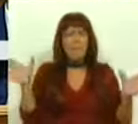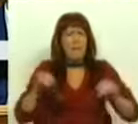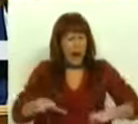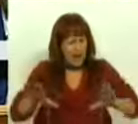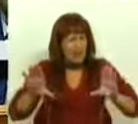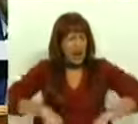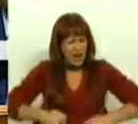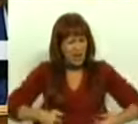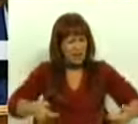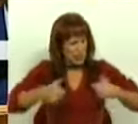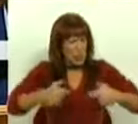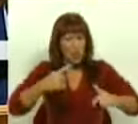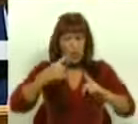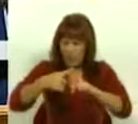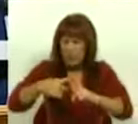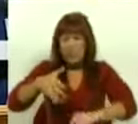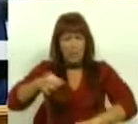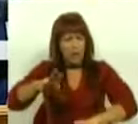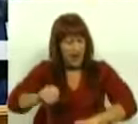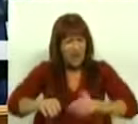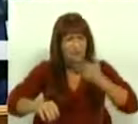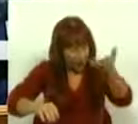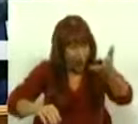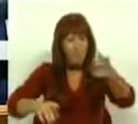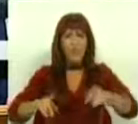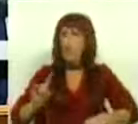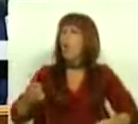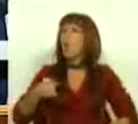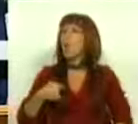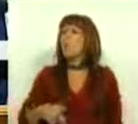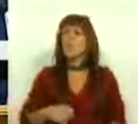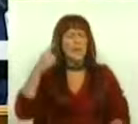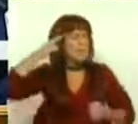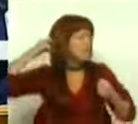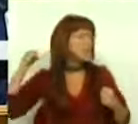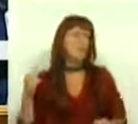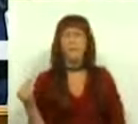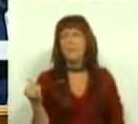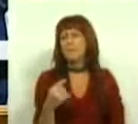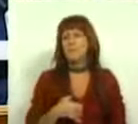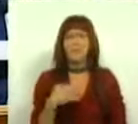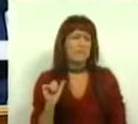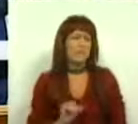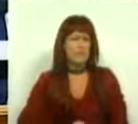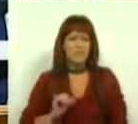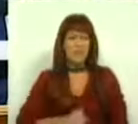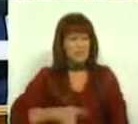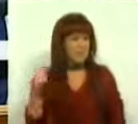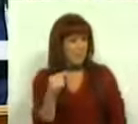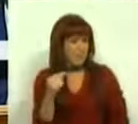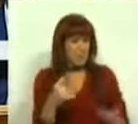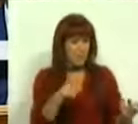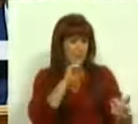do contributo e do otimismo do Partido Socialista do que do seu teimoso pessimismo. Esse